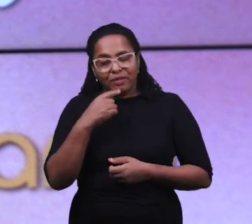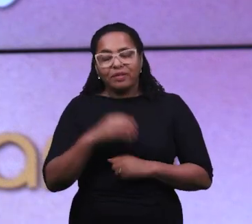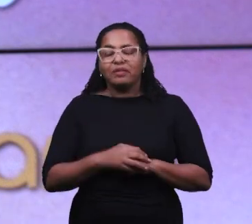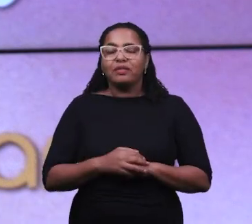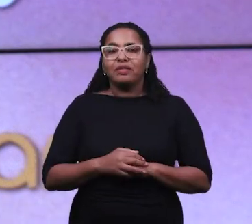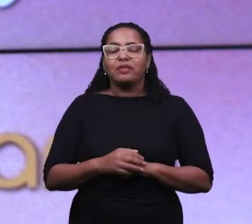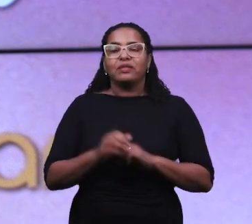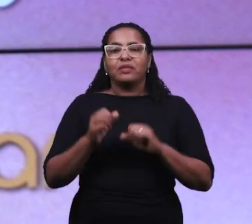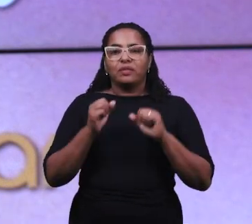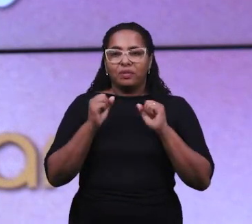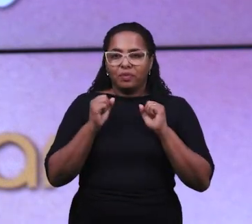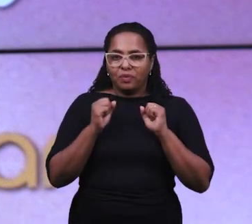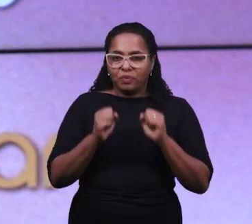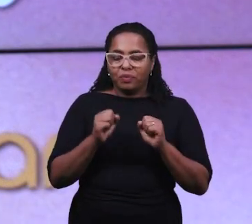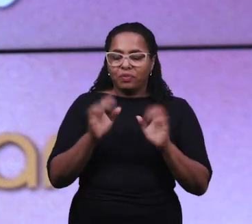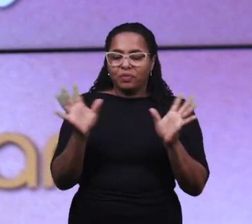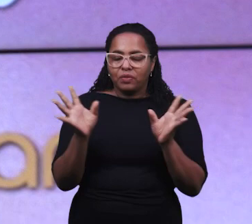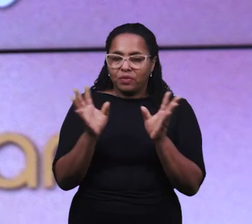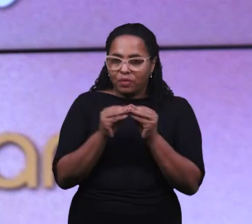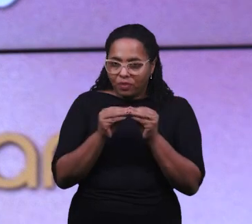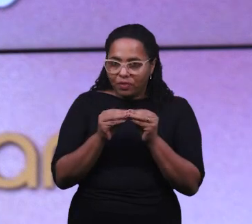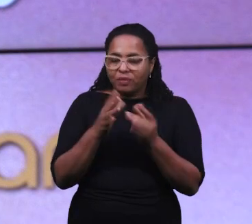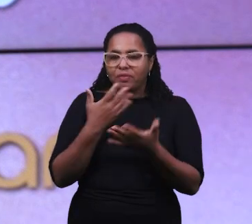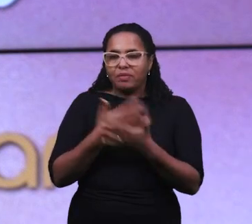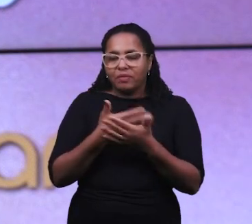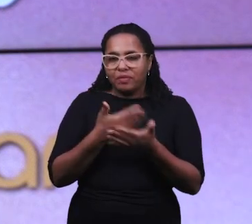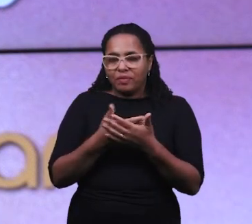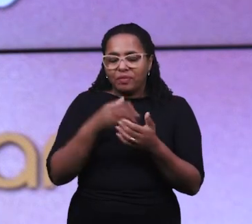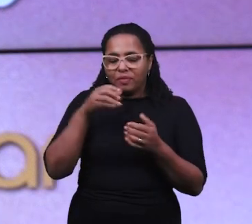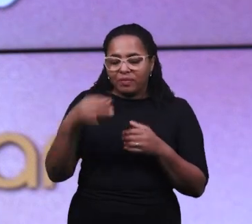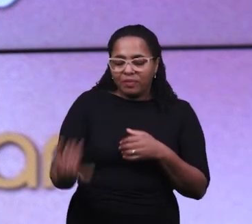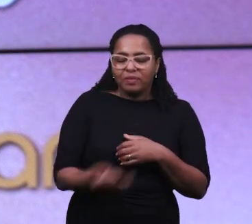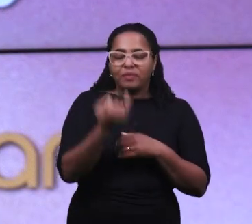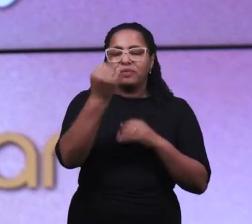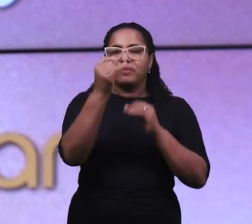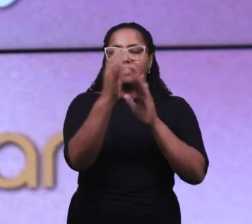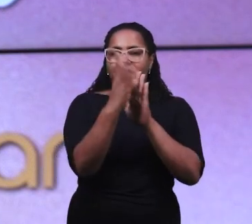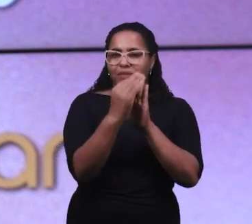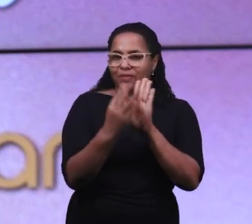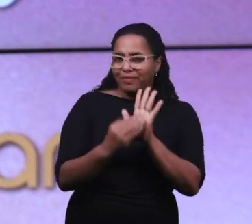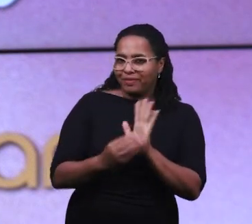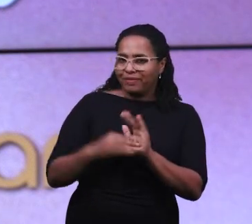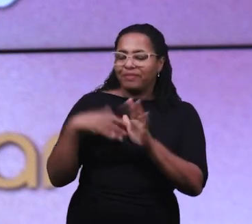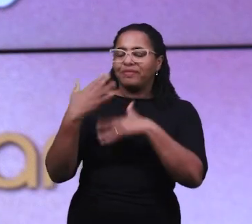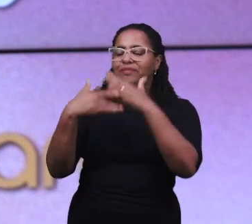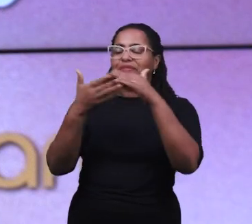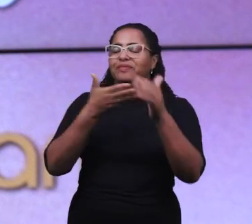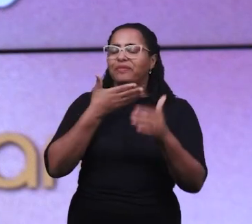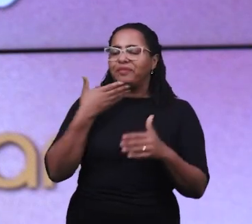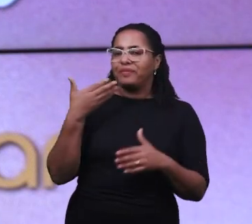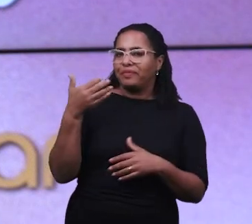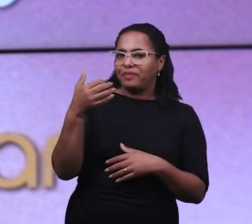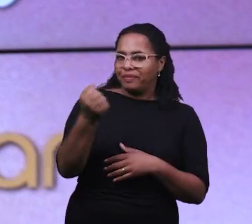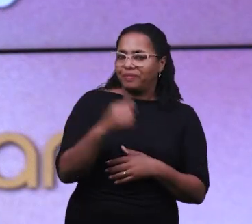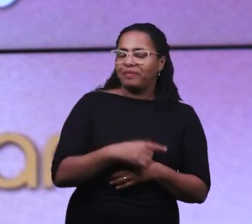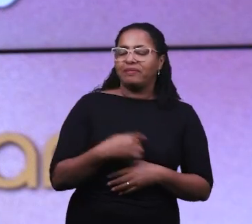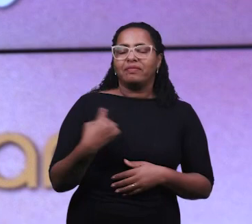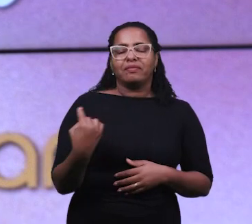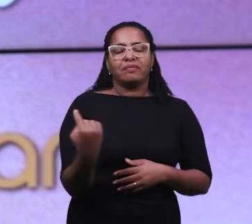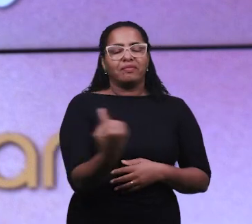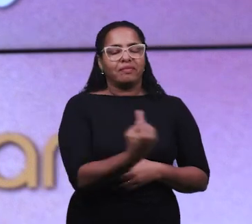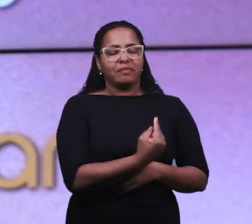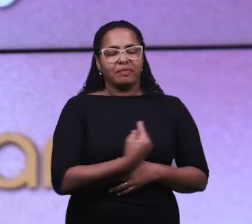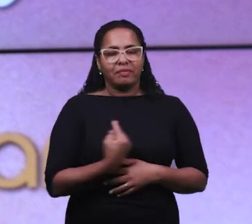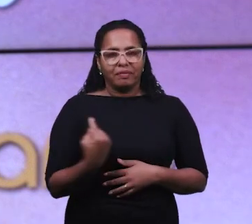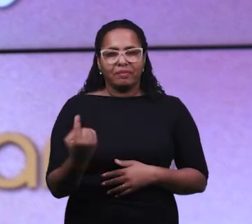dúvidas, poderemos usar os resumos para estudarmos, para aproveitarmos o conteúdo e assim desenvolver melhor as